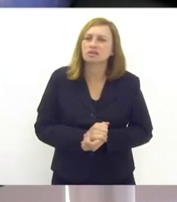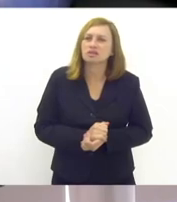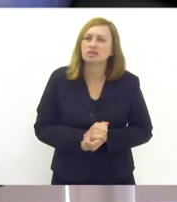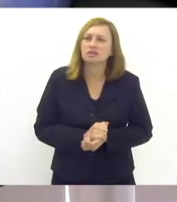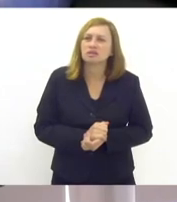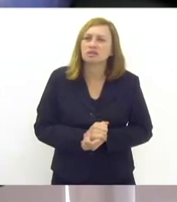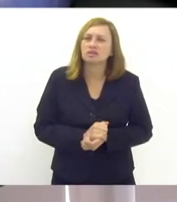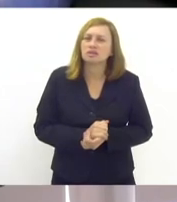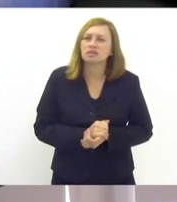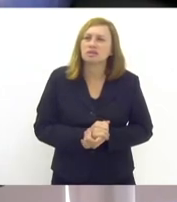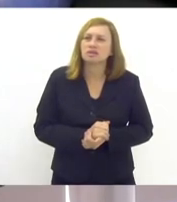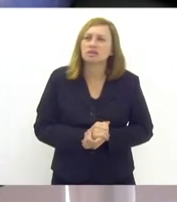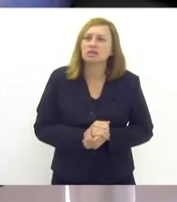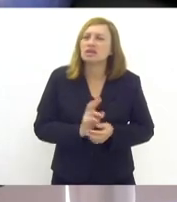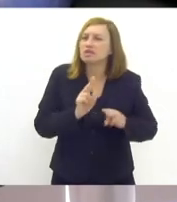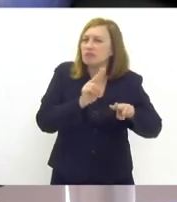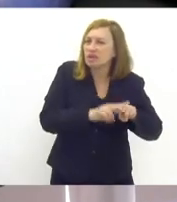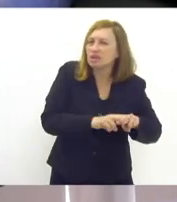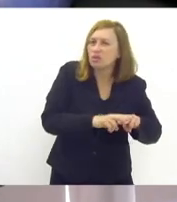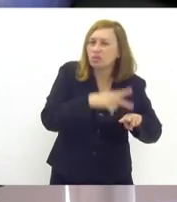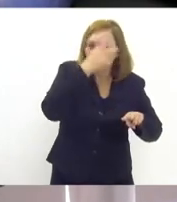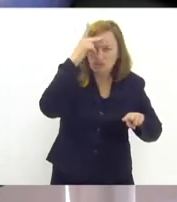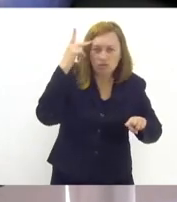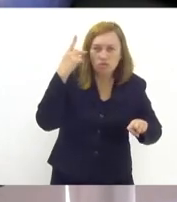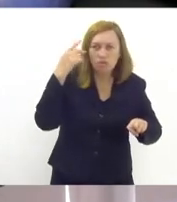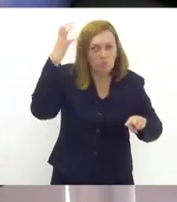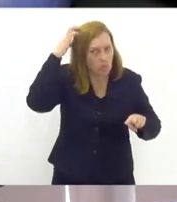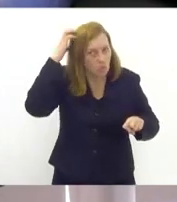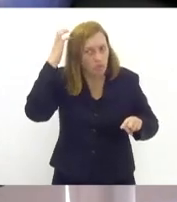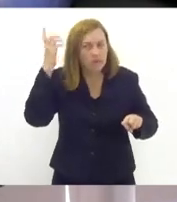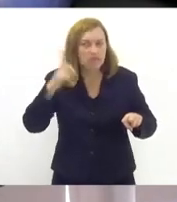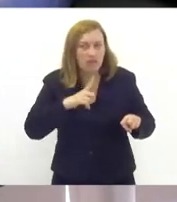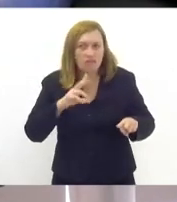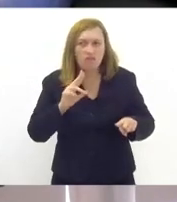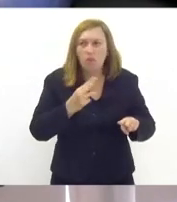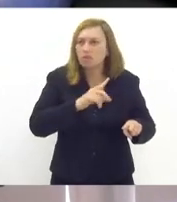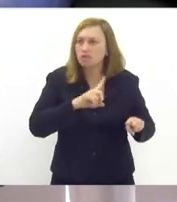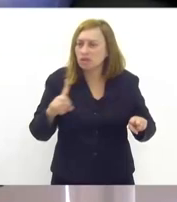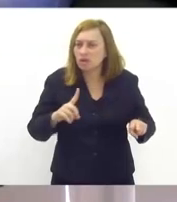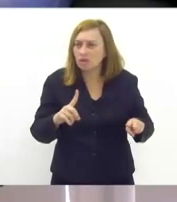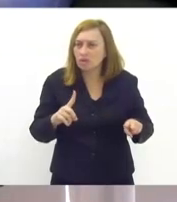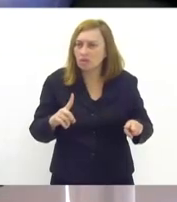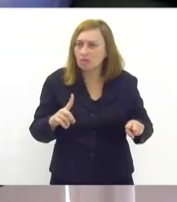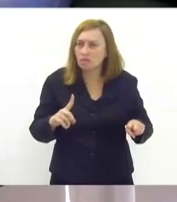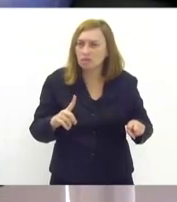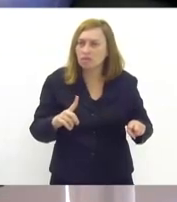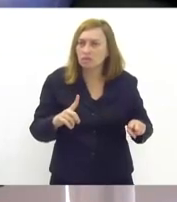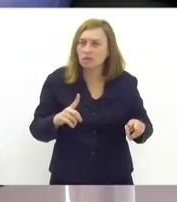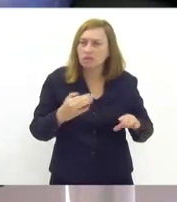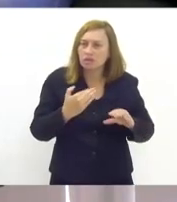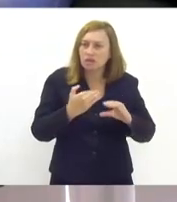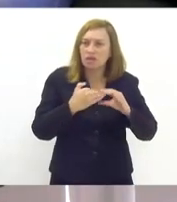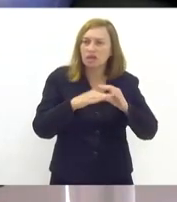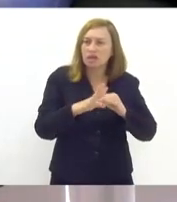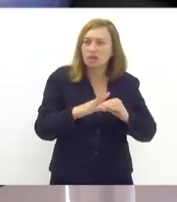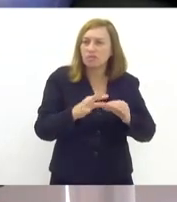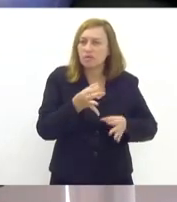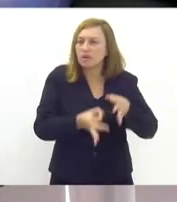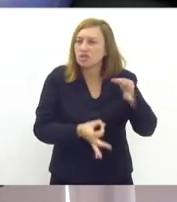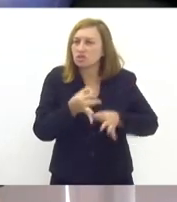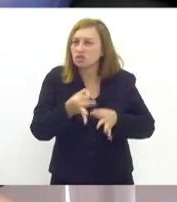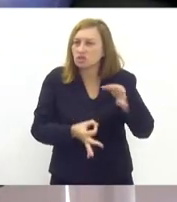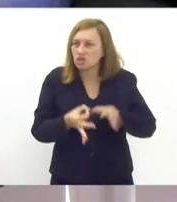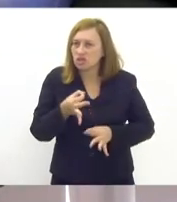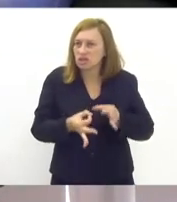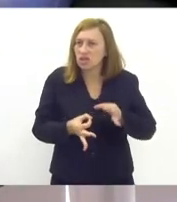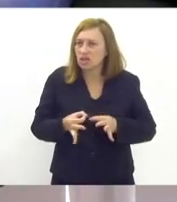Se ele prendeu um inocente, se ele prendeu alguém que fez, independente disso, ele botou o processo para andar e acabou, agora é com a justiça. E ele não é punido